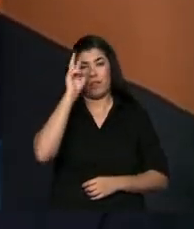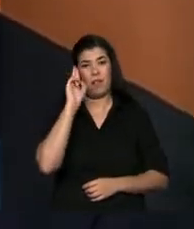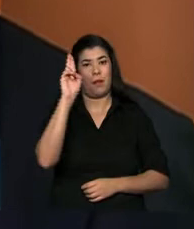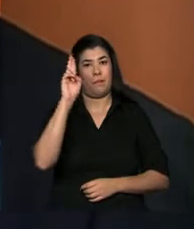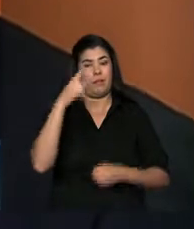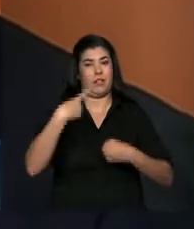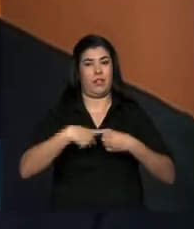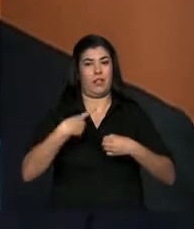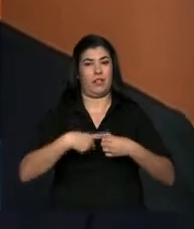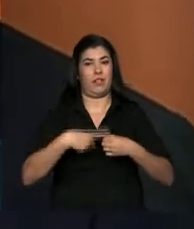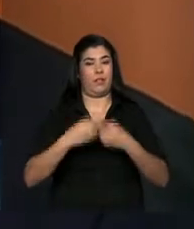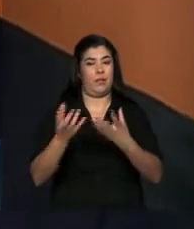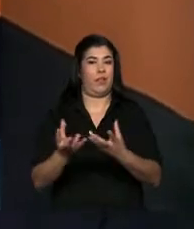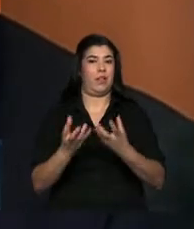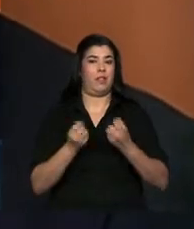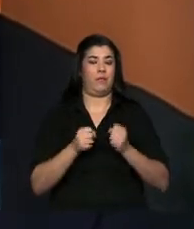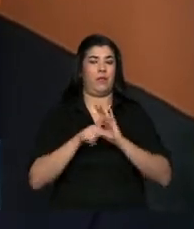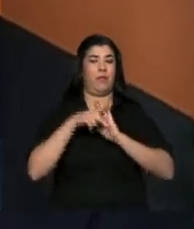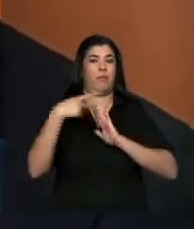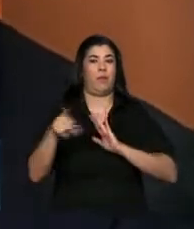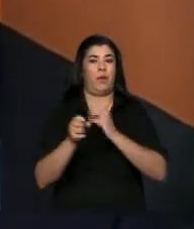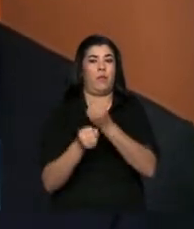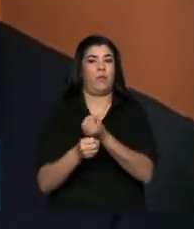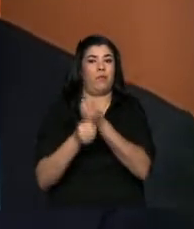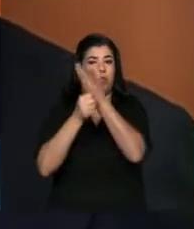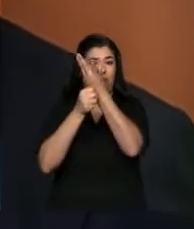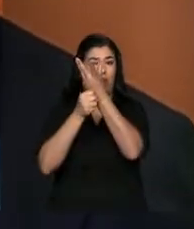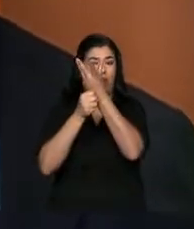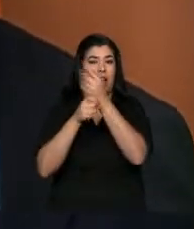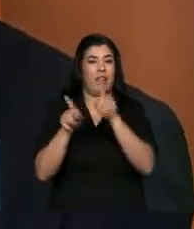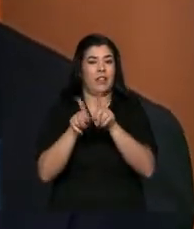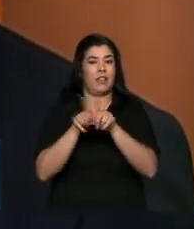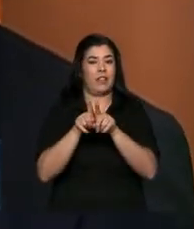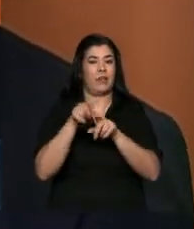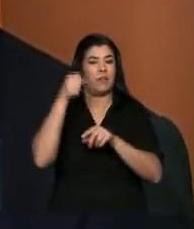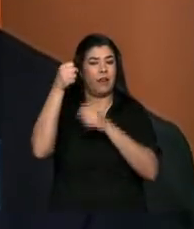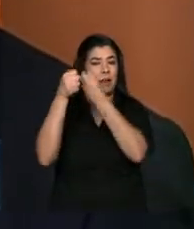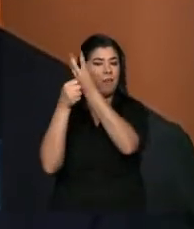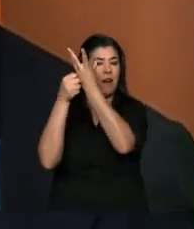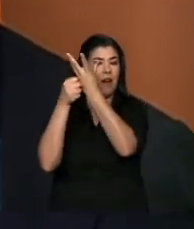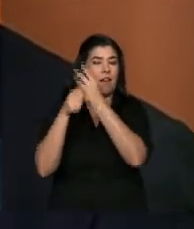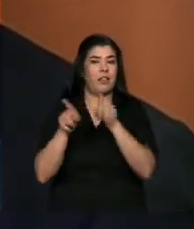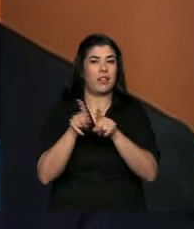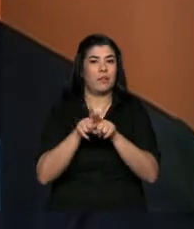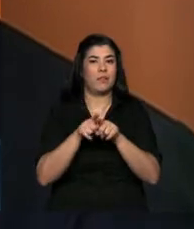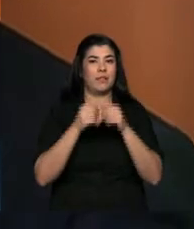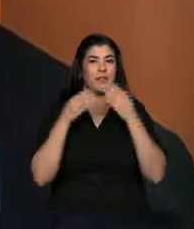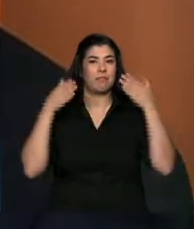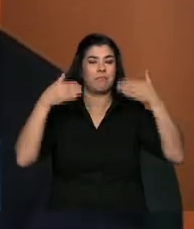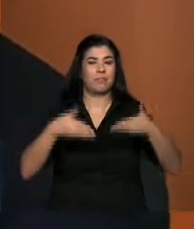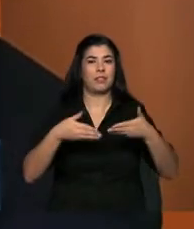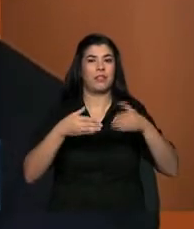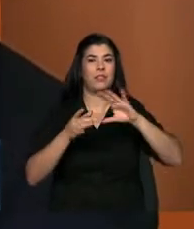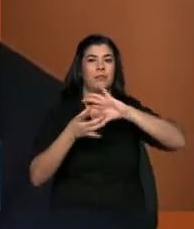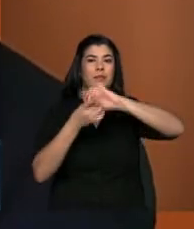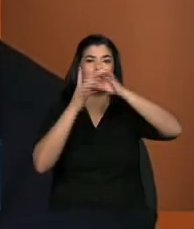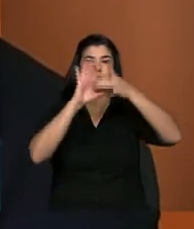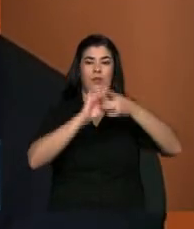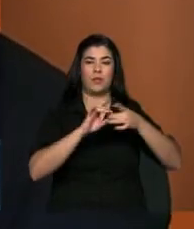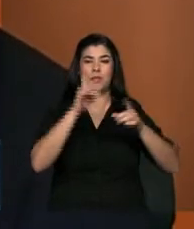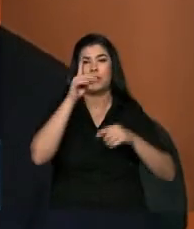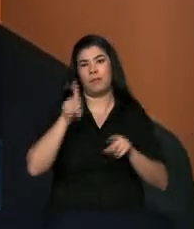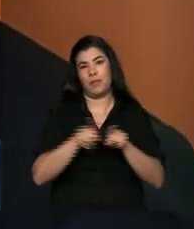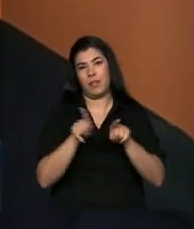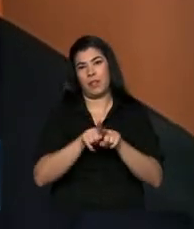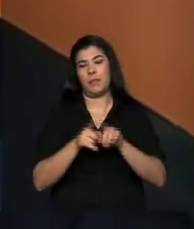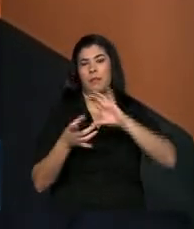se preparando para receber a tocha e participar dos Jogos Olímpicos e Paralímpicos no Brasil. E o Brasil também tem